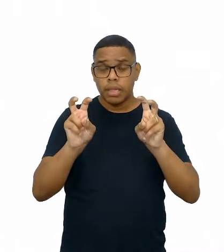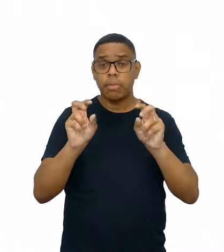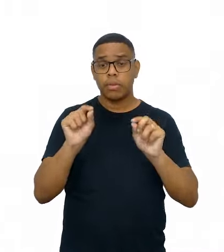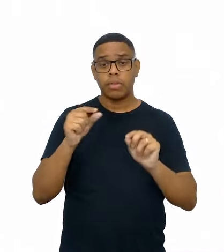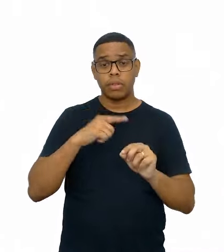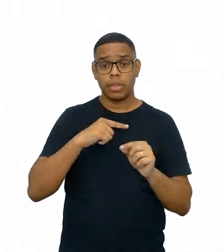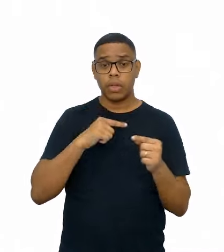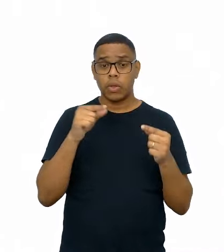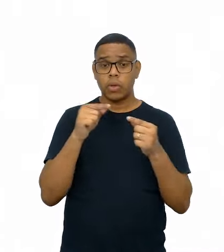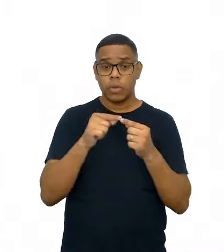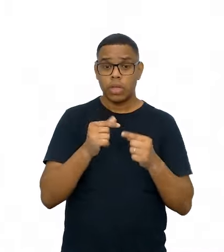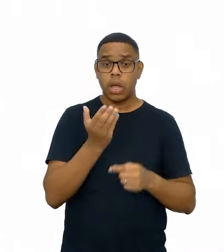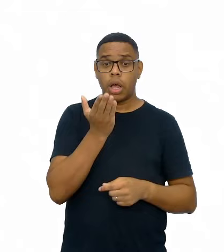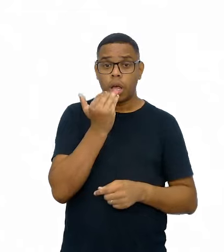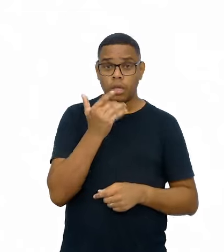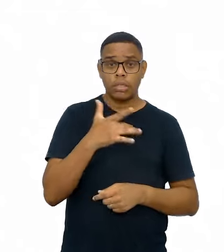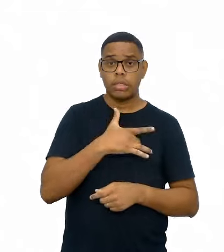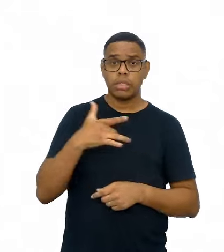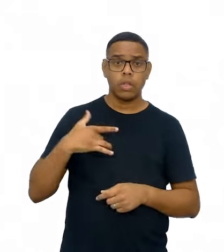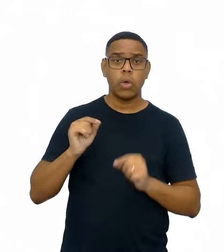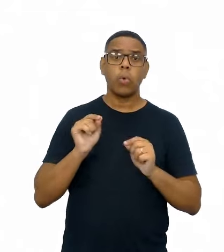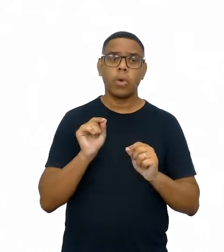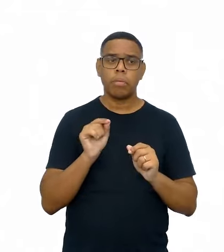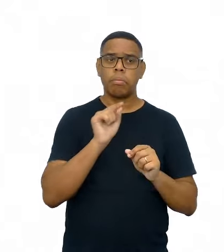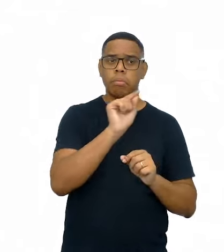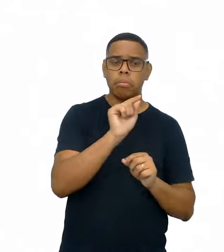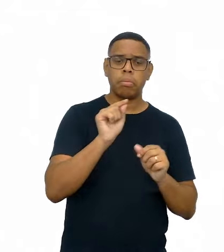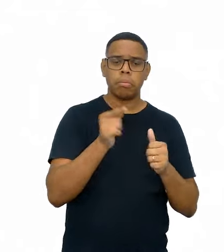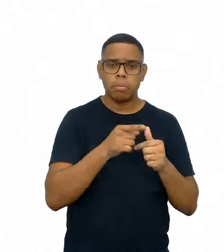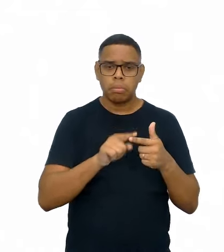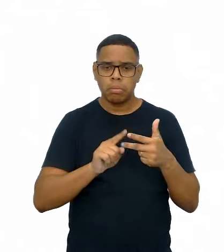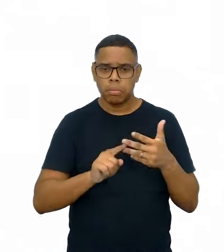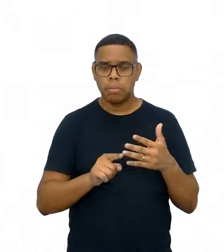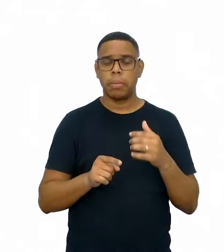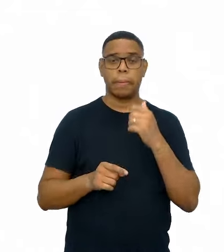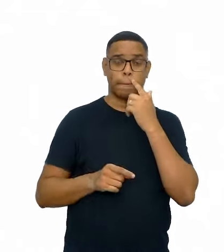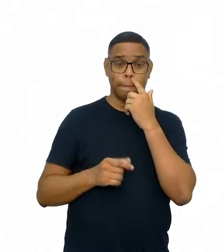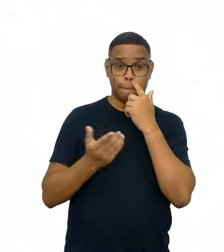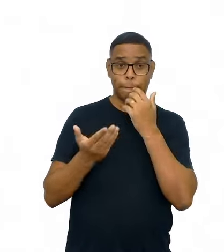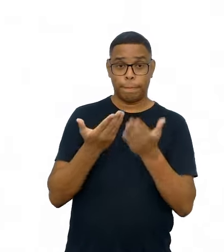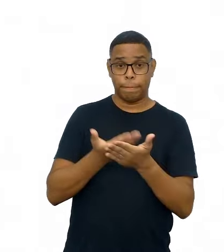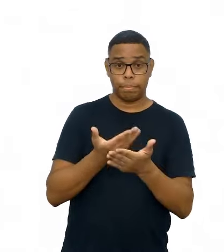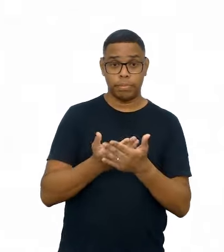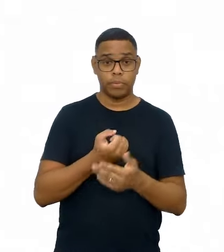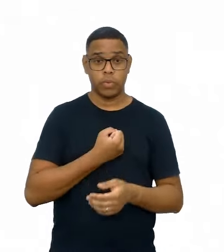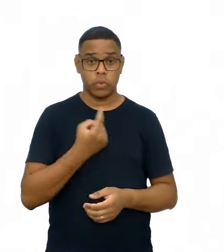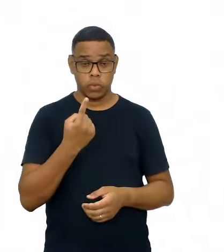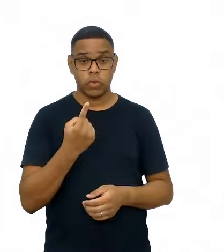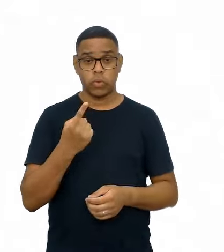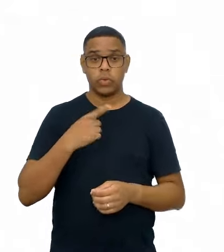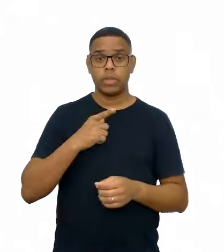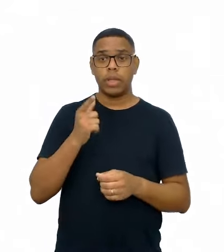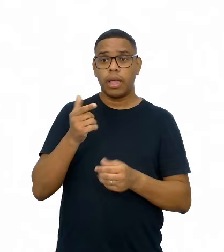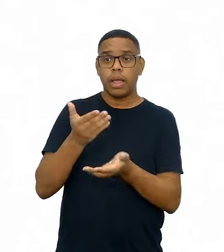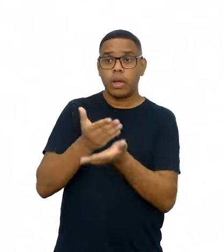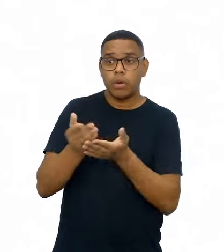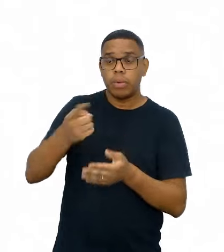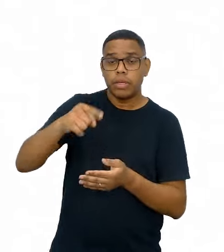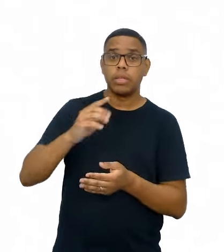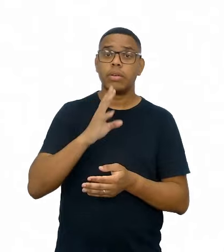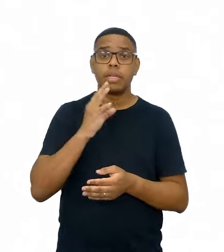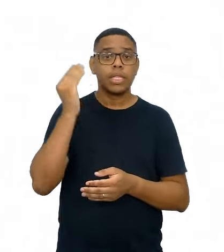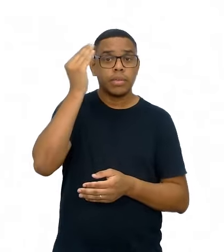está na ativação dos conhecimentos prévios dos estudantes sobre o tema da sequência didática. Por isso, é importante que